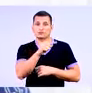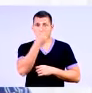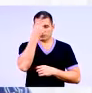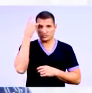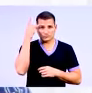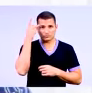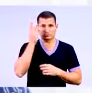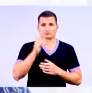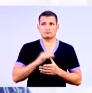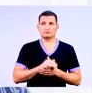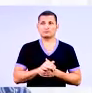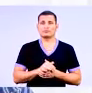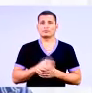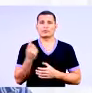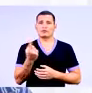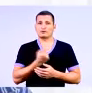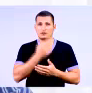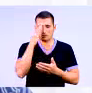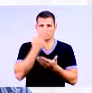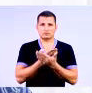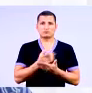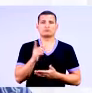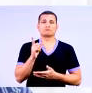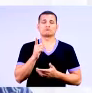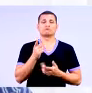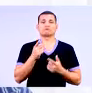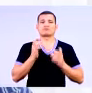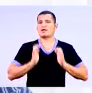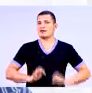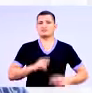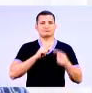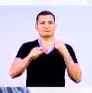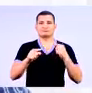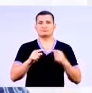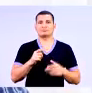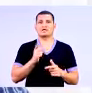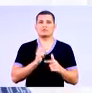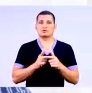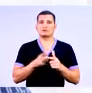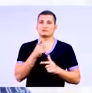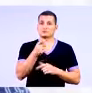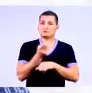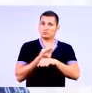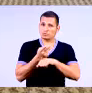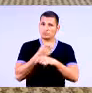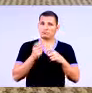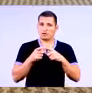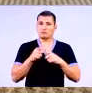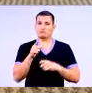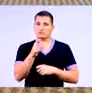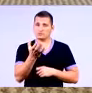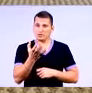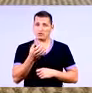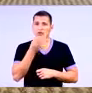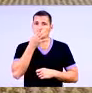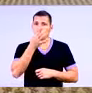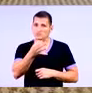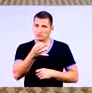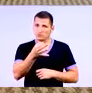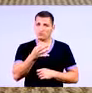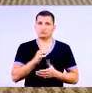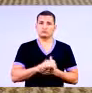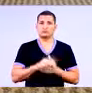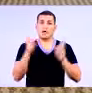pessoa, e a gente acredita que isso não é uma atitude ética. Porque assim como você, quando procura um médico, você quer uma opinião acerca de um assunto que você